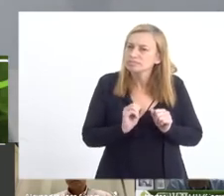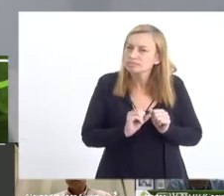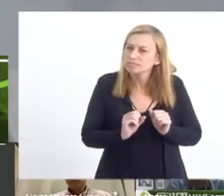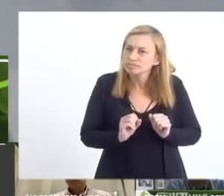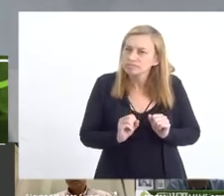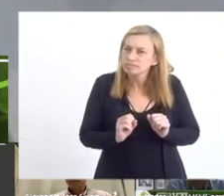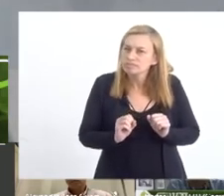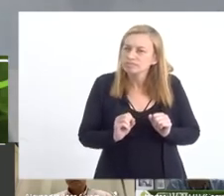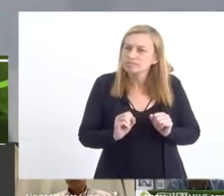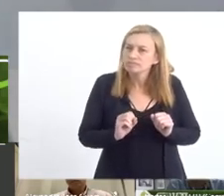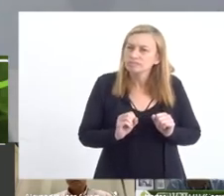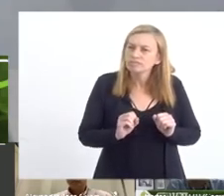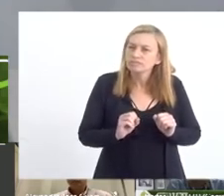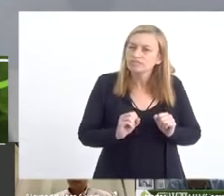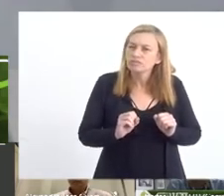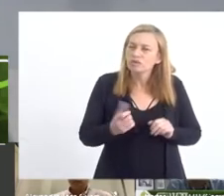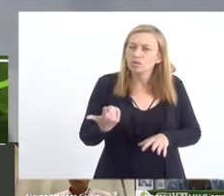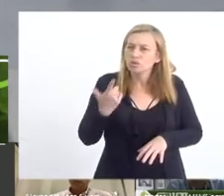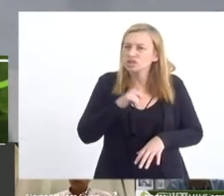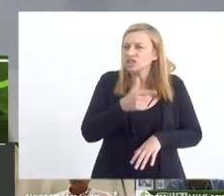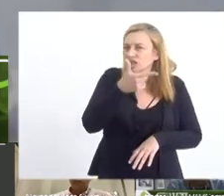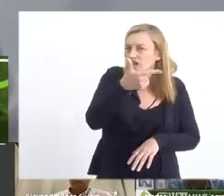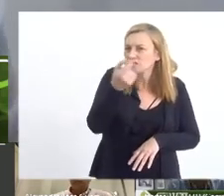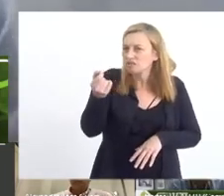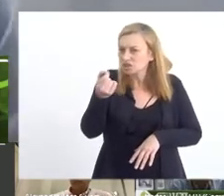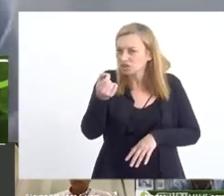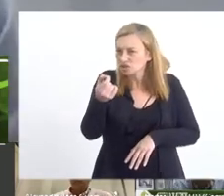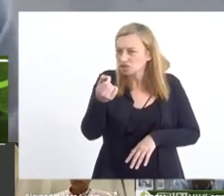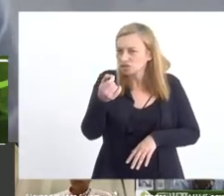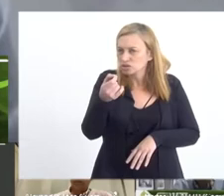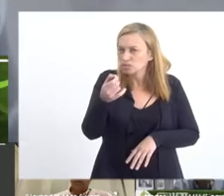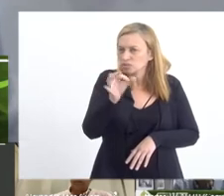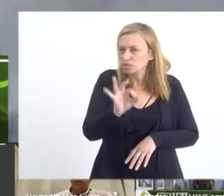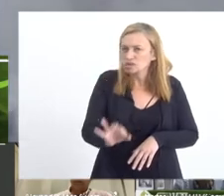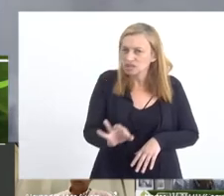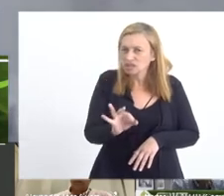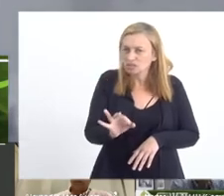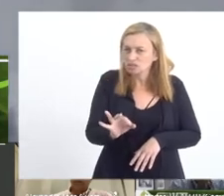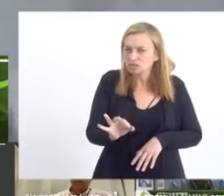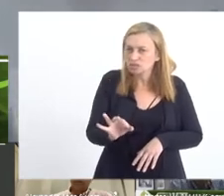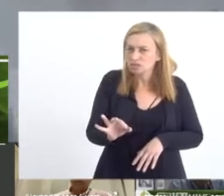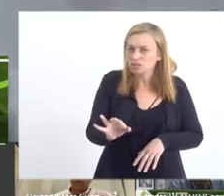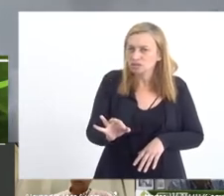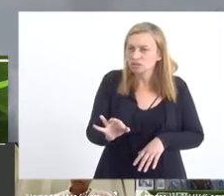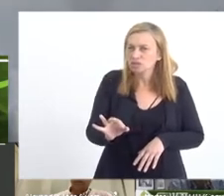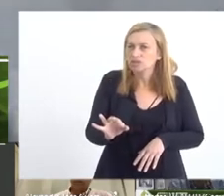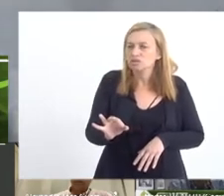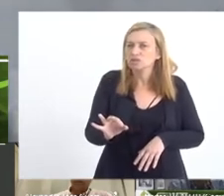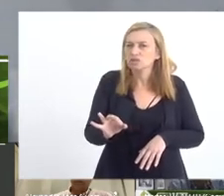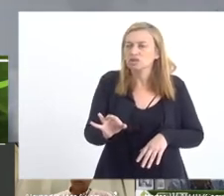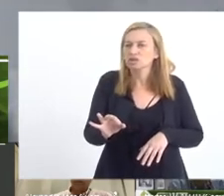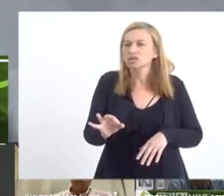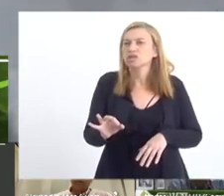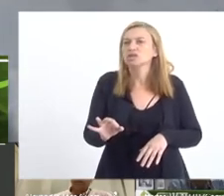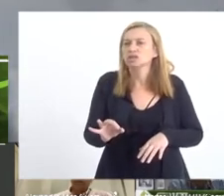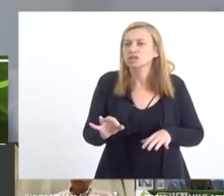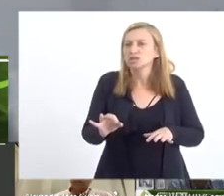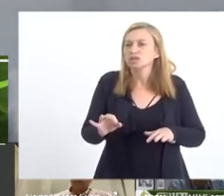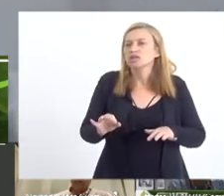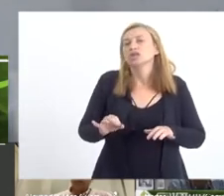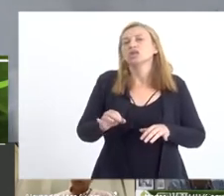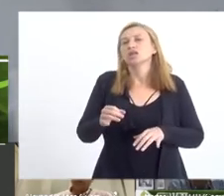de uma recuperação de 28% dos assentos da oferta pré-Covid e 13